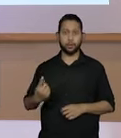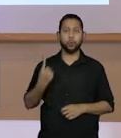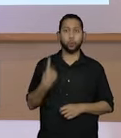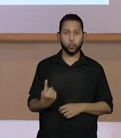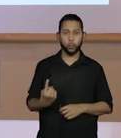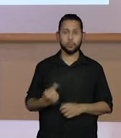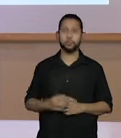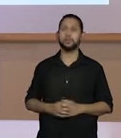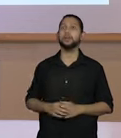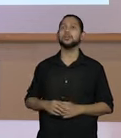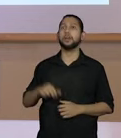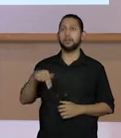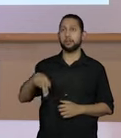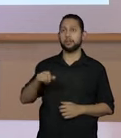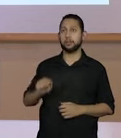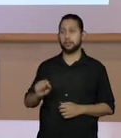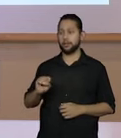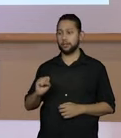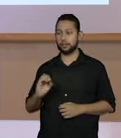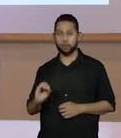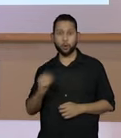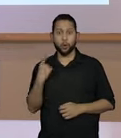e 1.